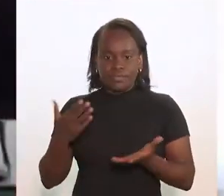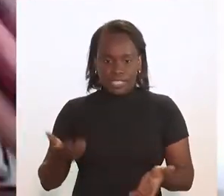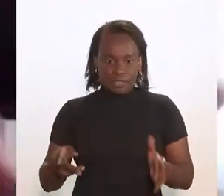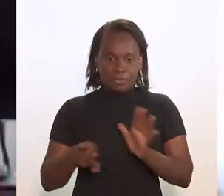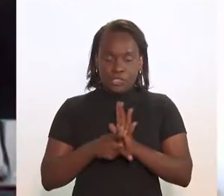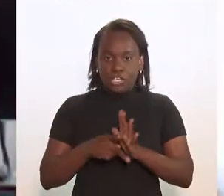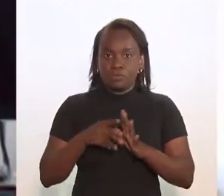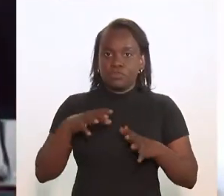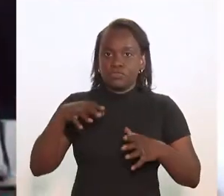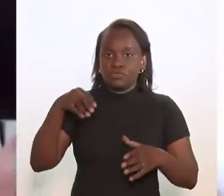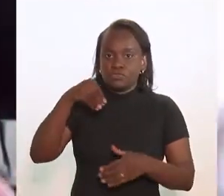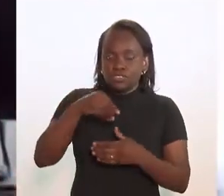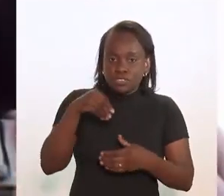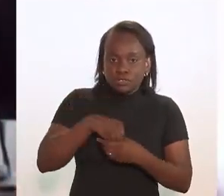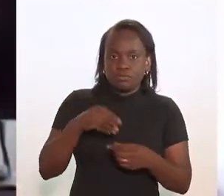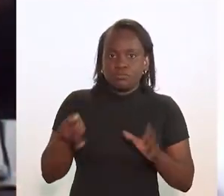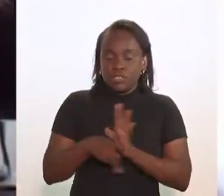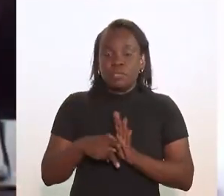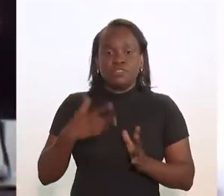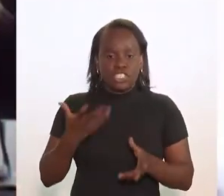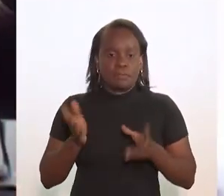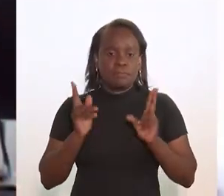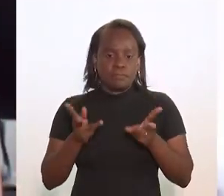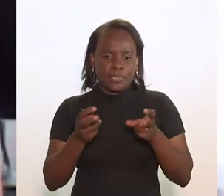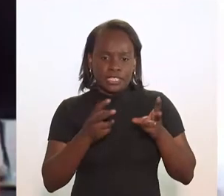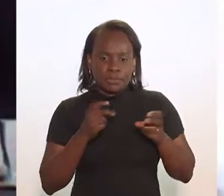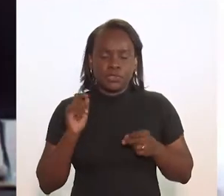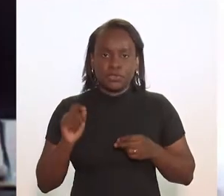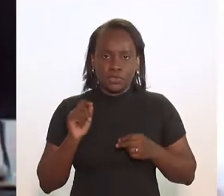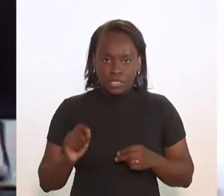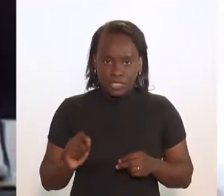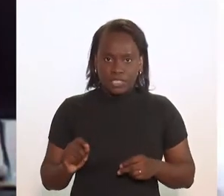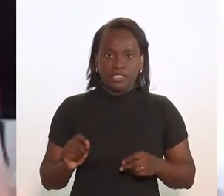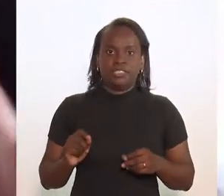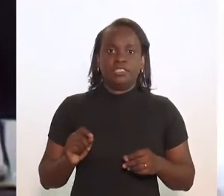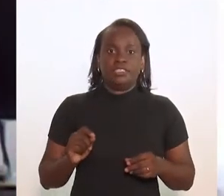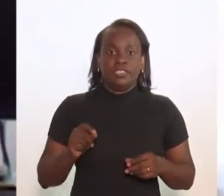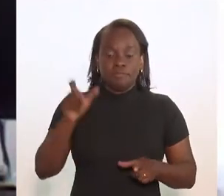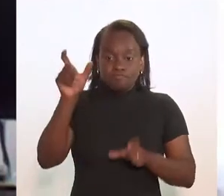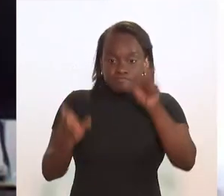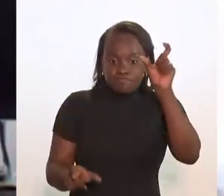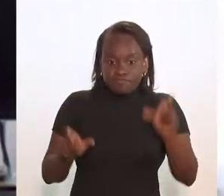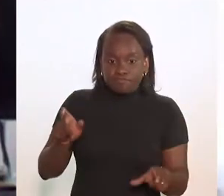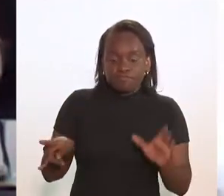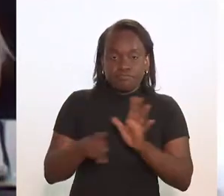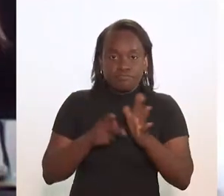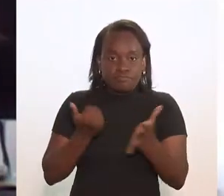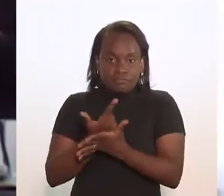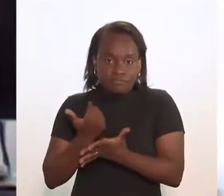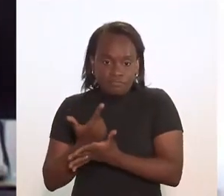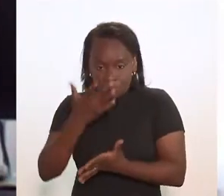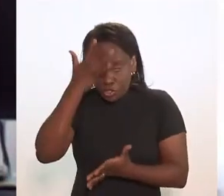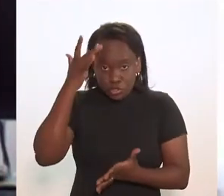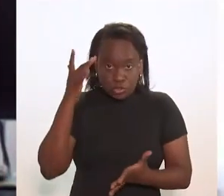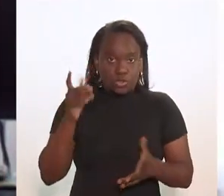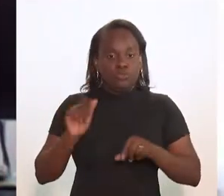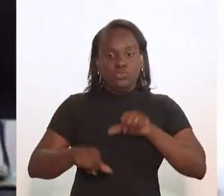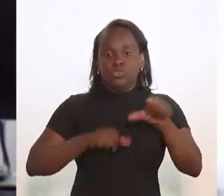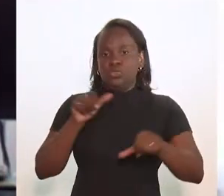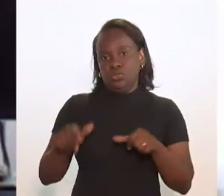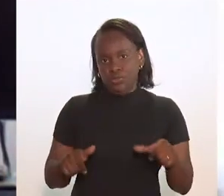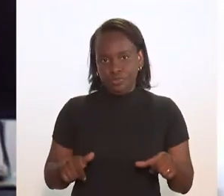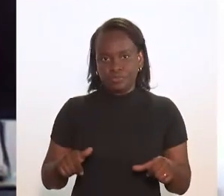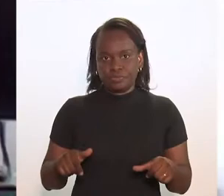esse investimento dos fundos de impacto, elas já perceberam que o perfil de consumo, o consumidor